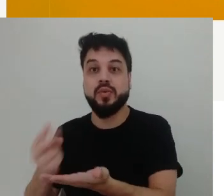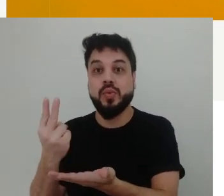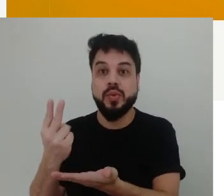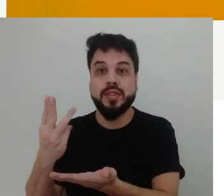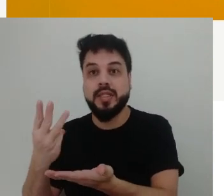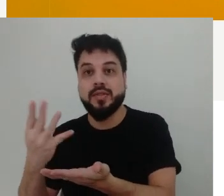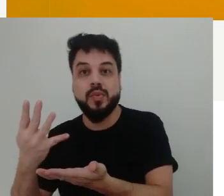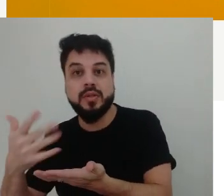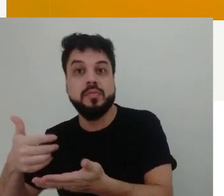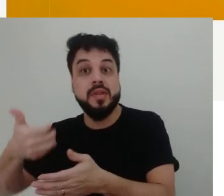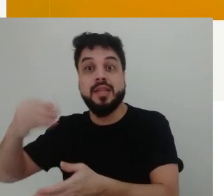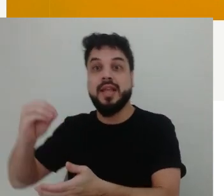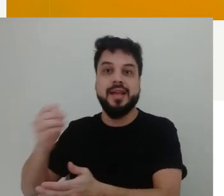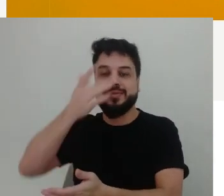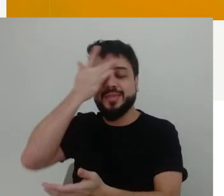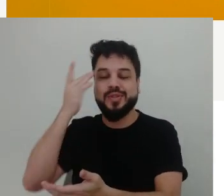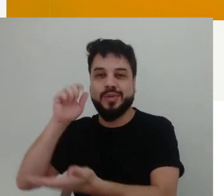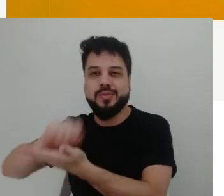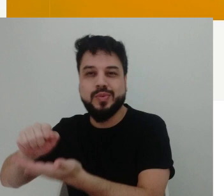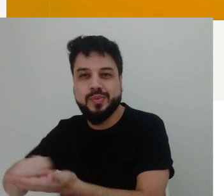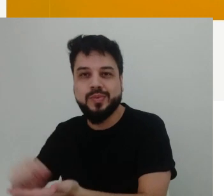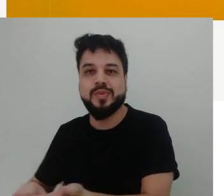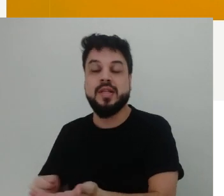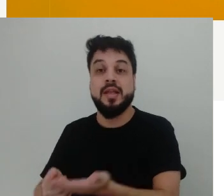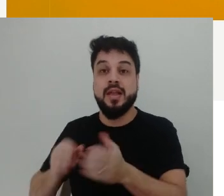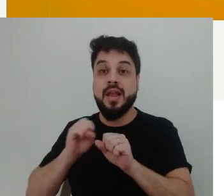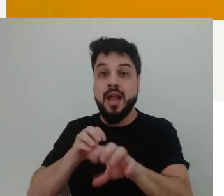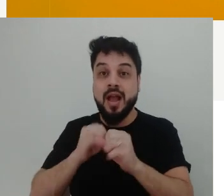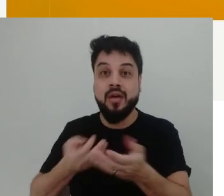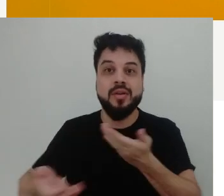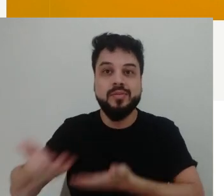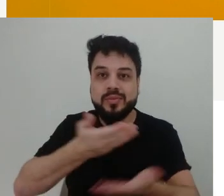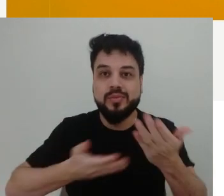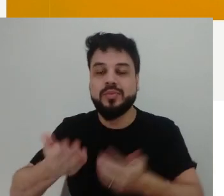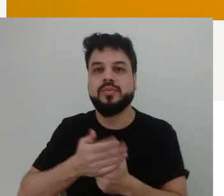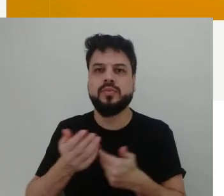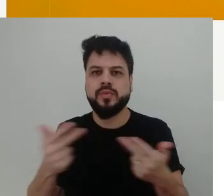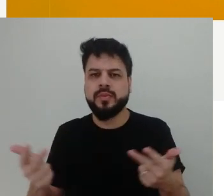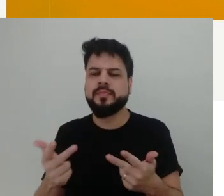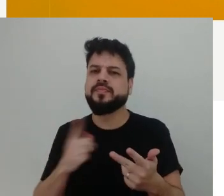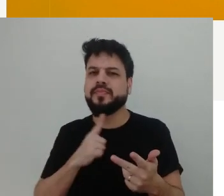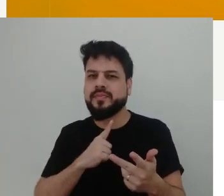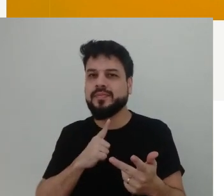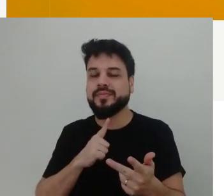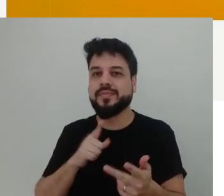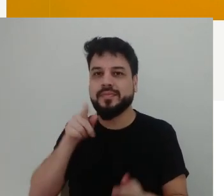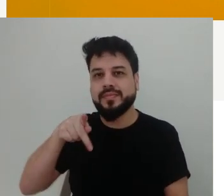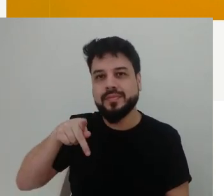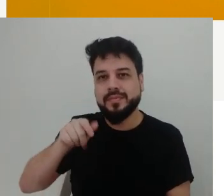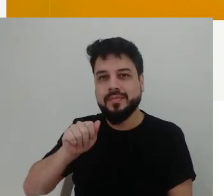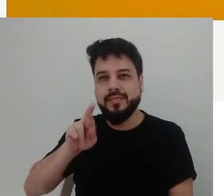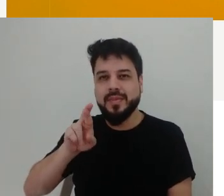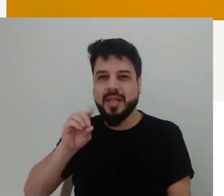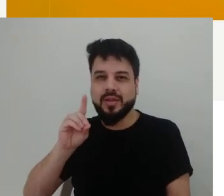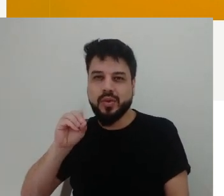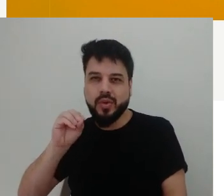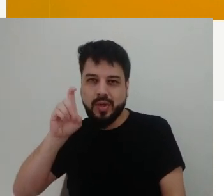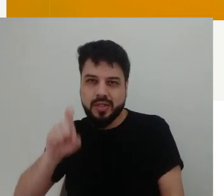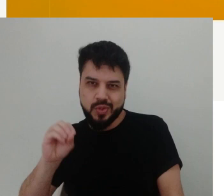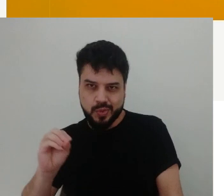TCC coletivo, faziam pesquisa de campo na Colômbia, 2 jovens estudantes de antropologia, foi